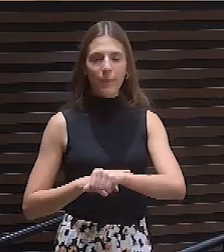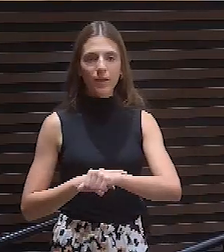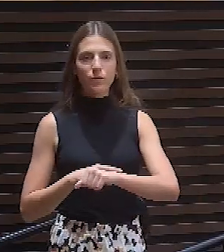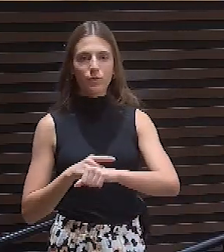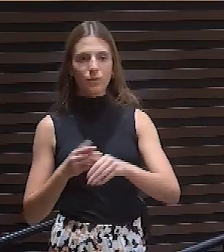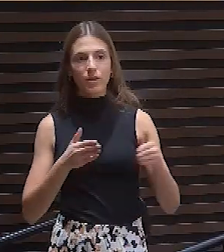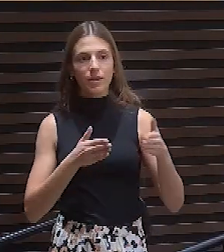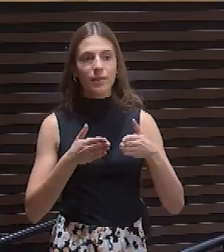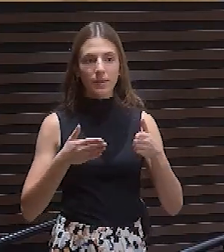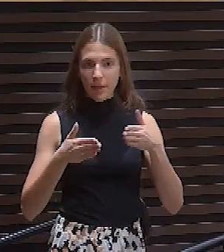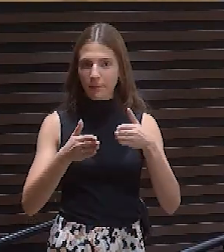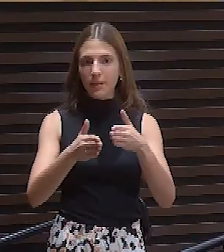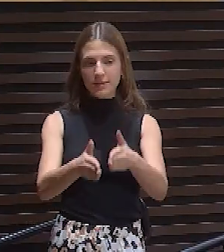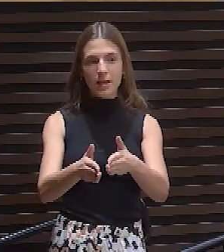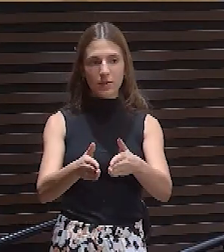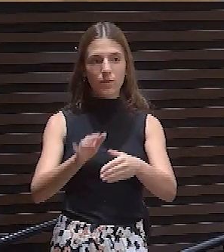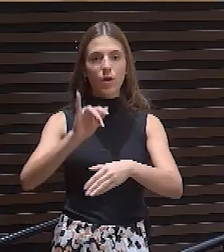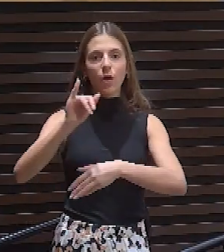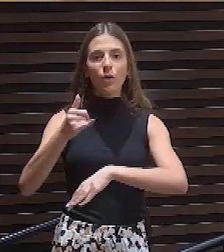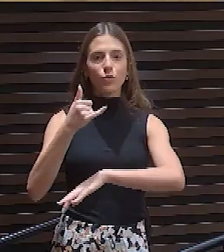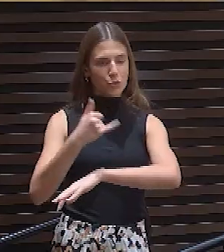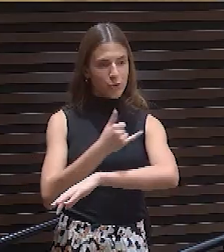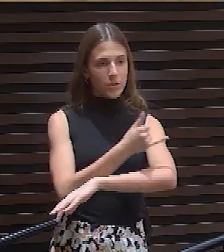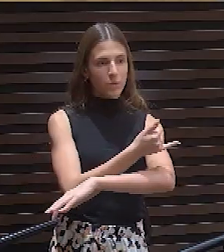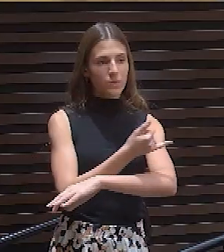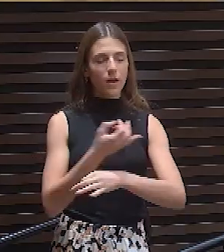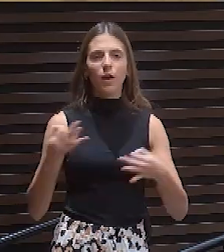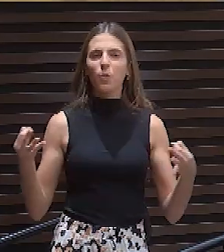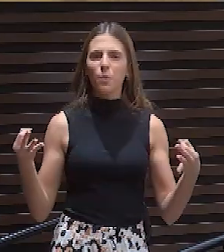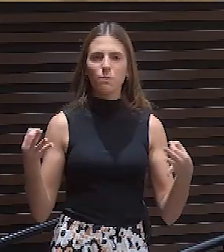ele estava em pleno,